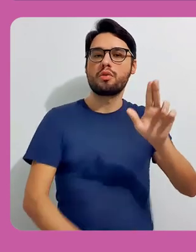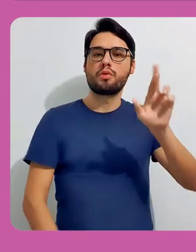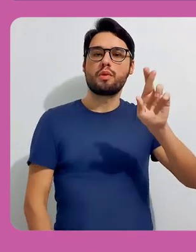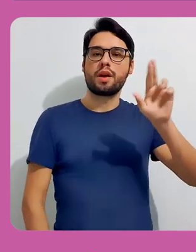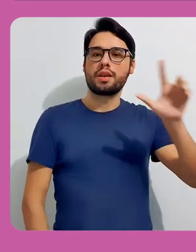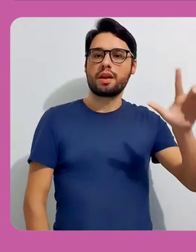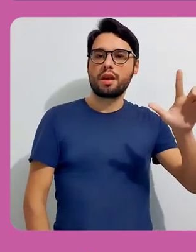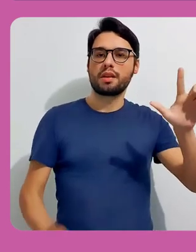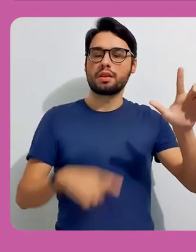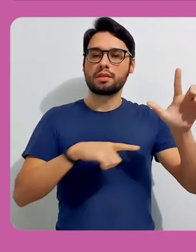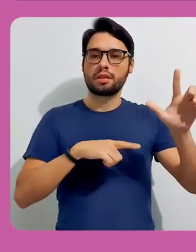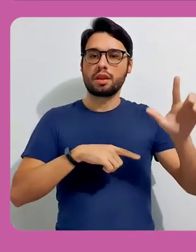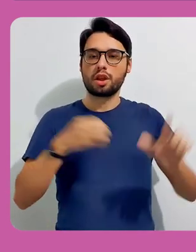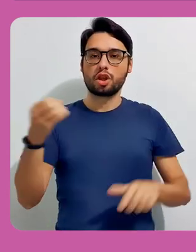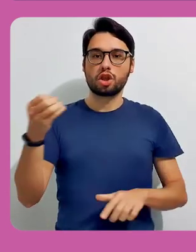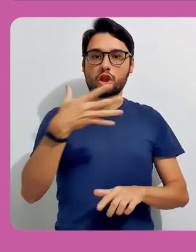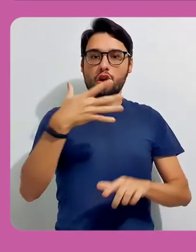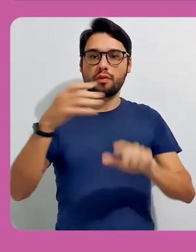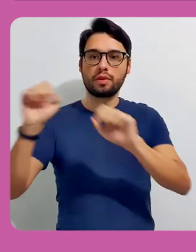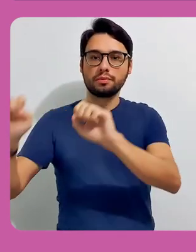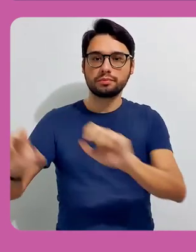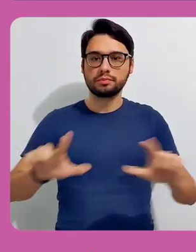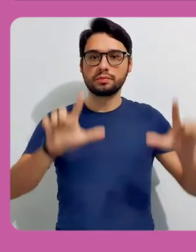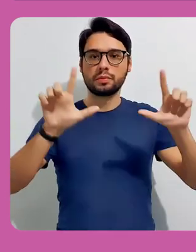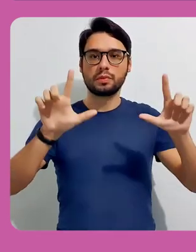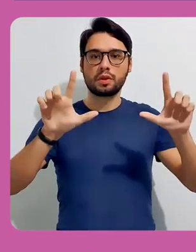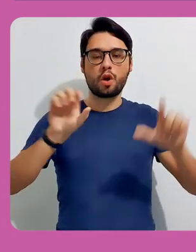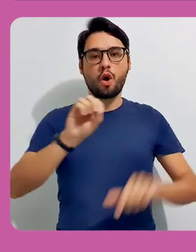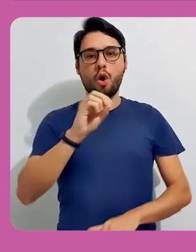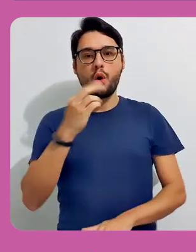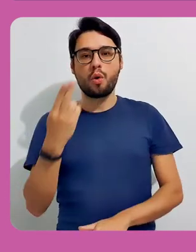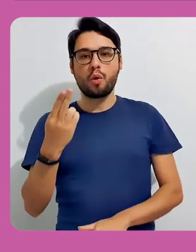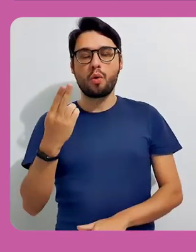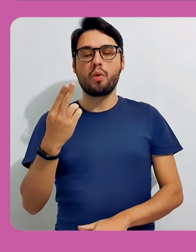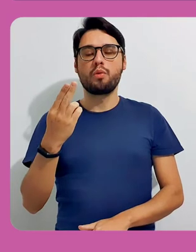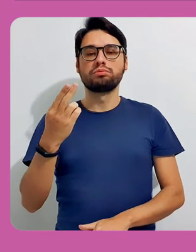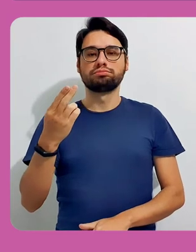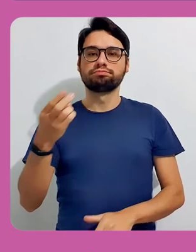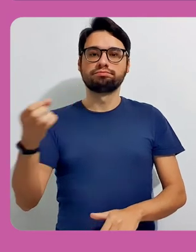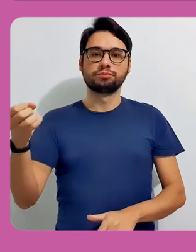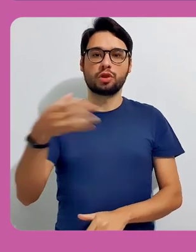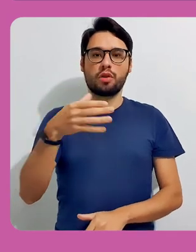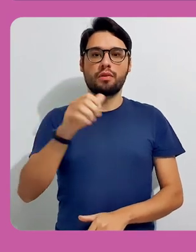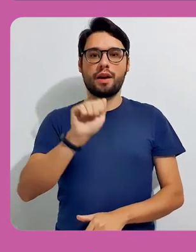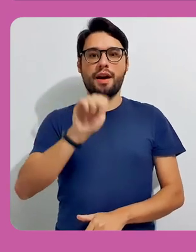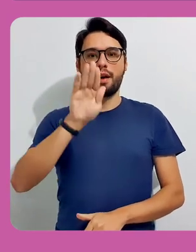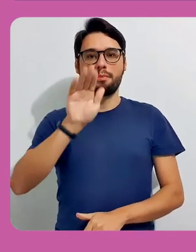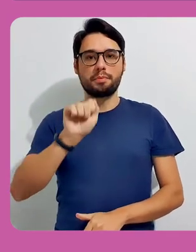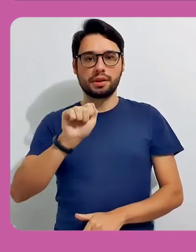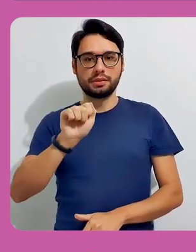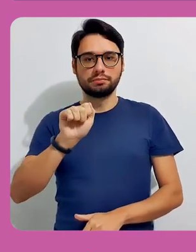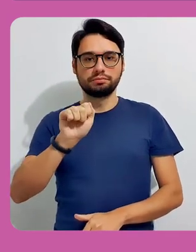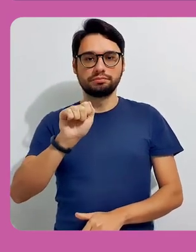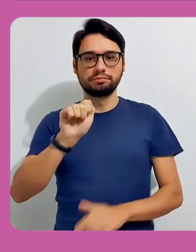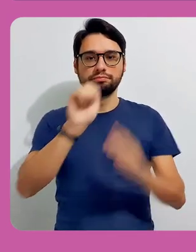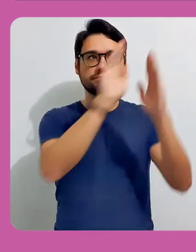ser exibida nessa própria ou numa nova janela ou se vai abrir num